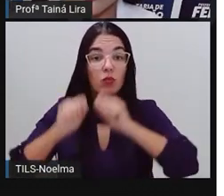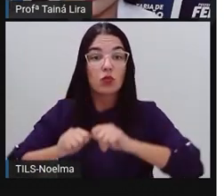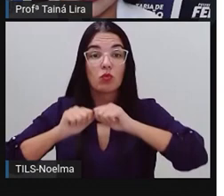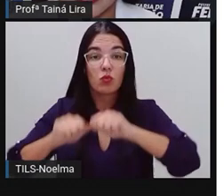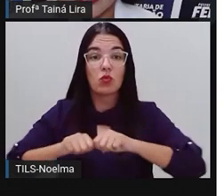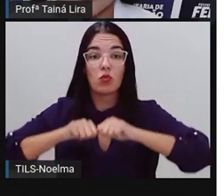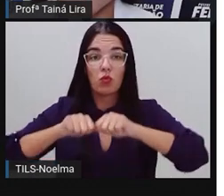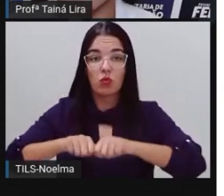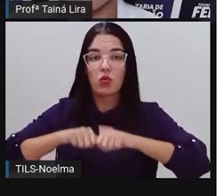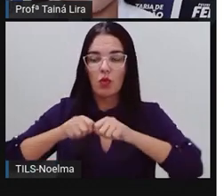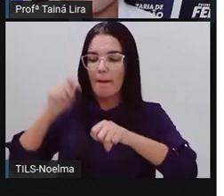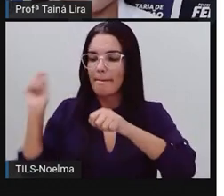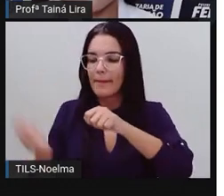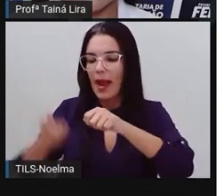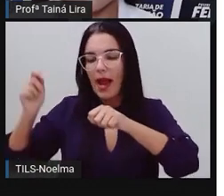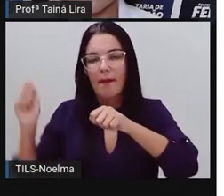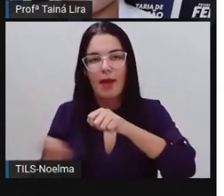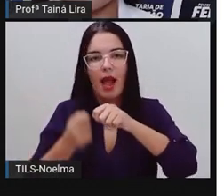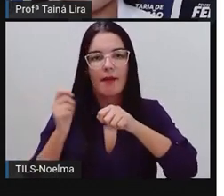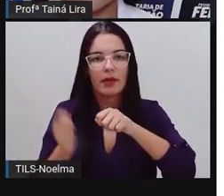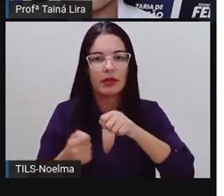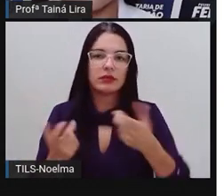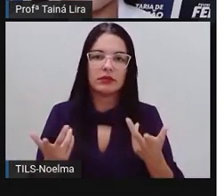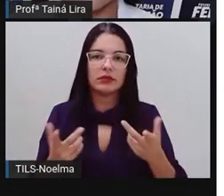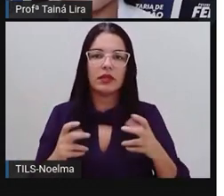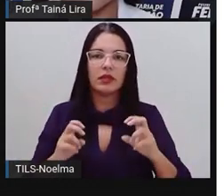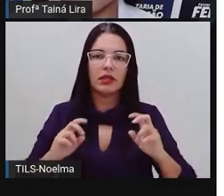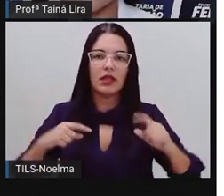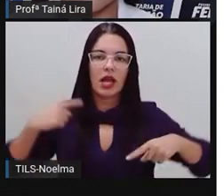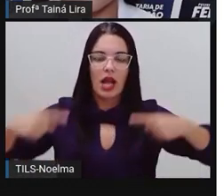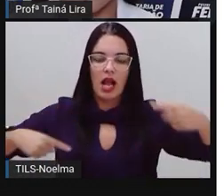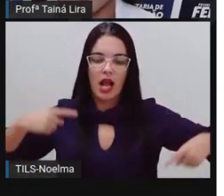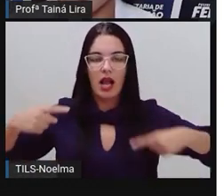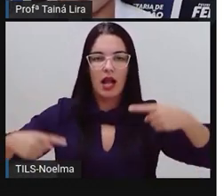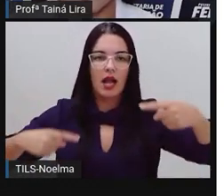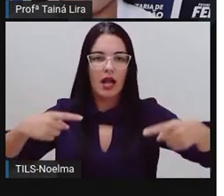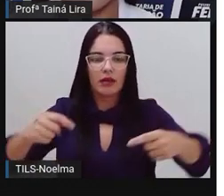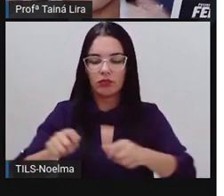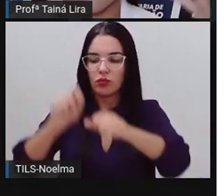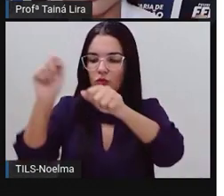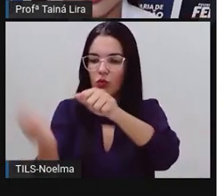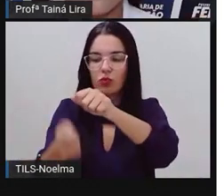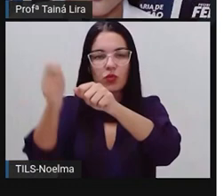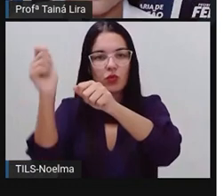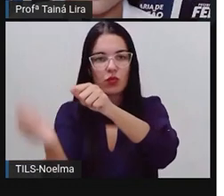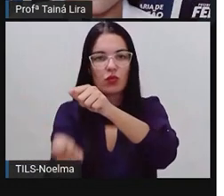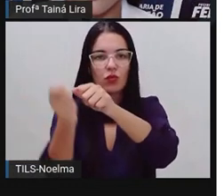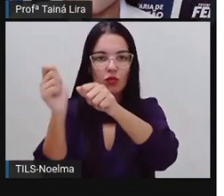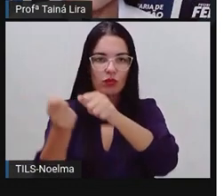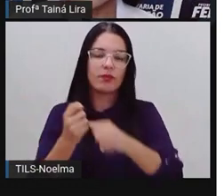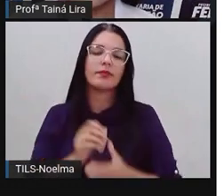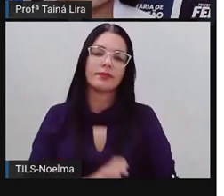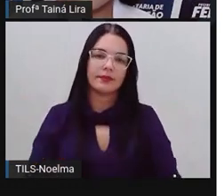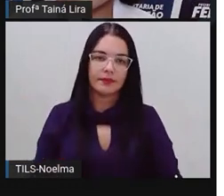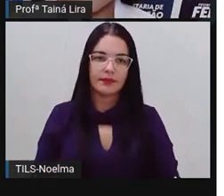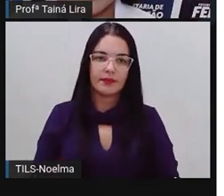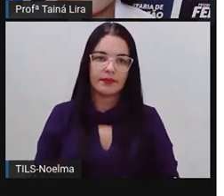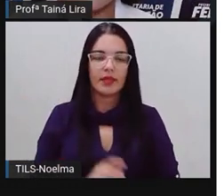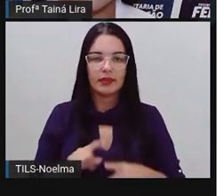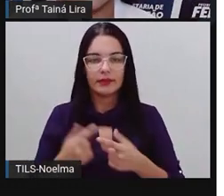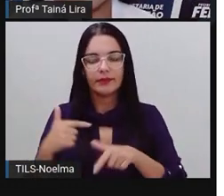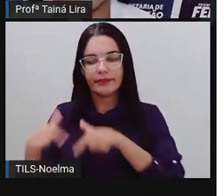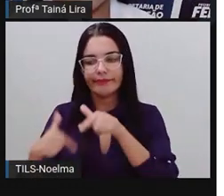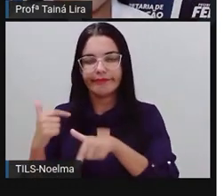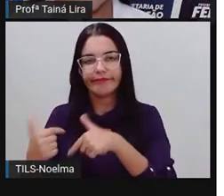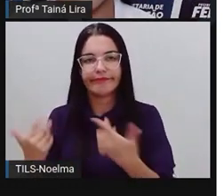não existiam carros Então as pessoas não davam né de coxa ela como se fosse com a roça tá E